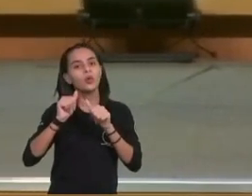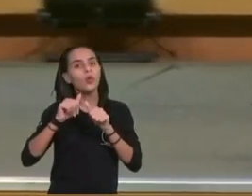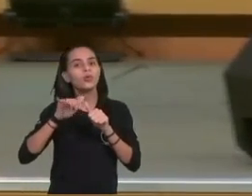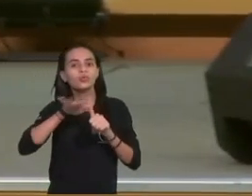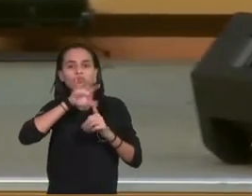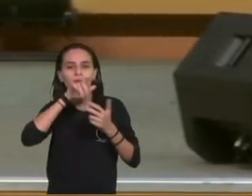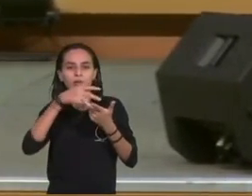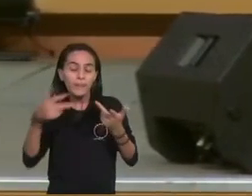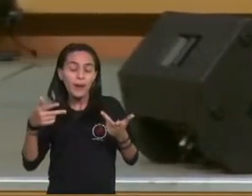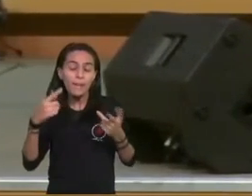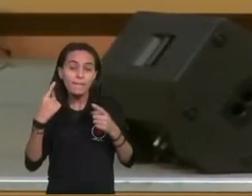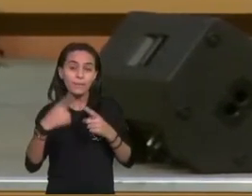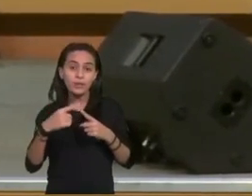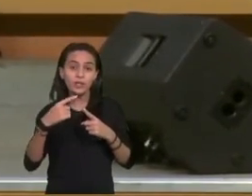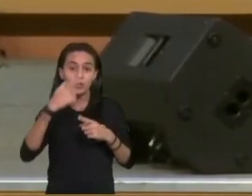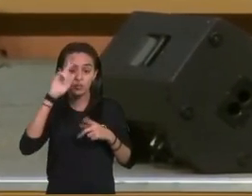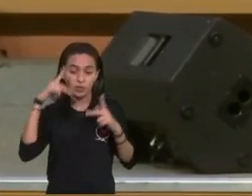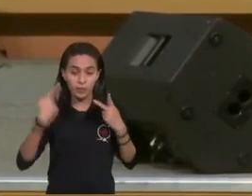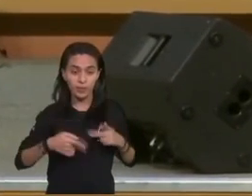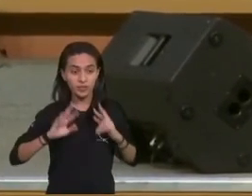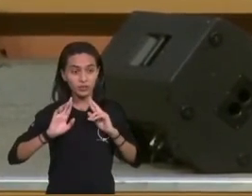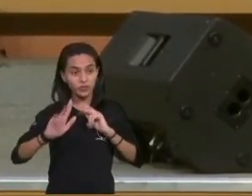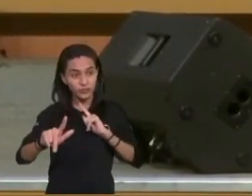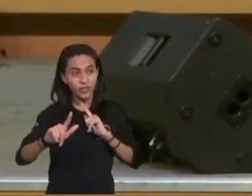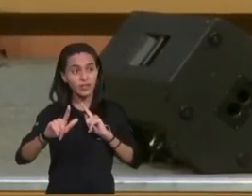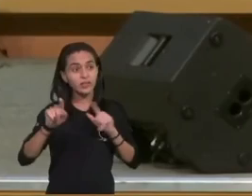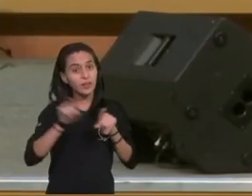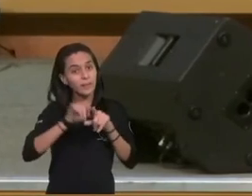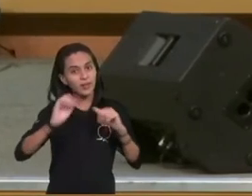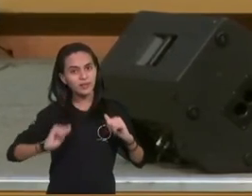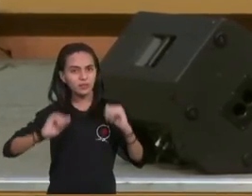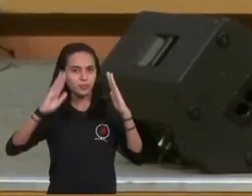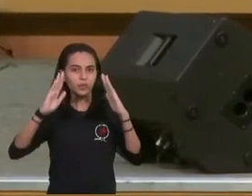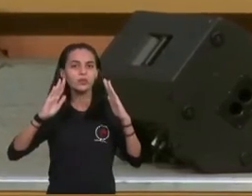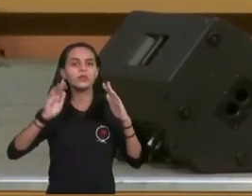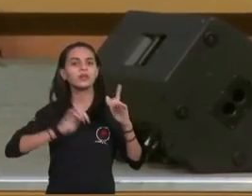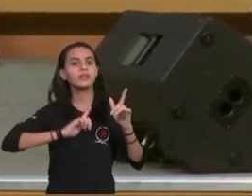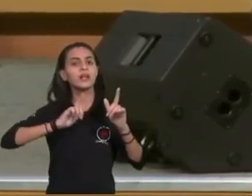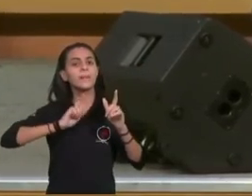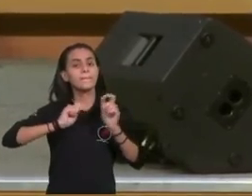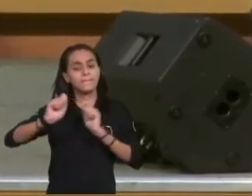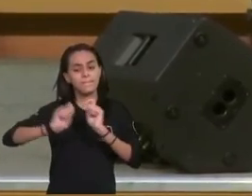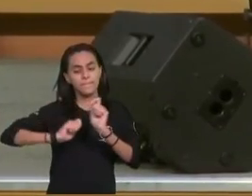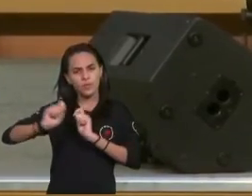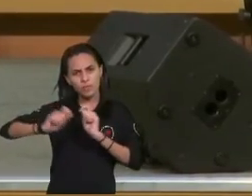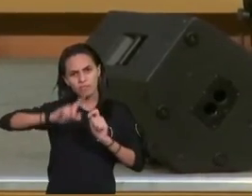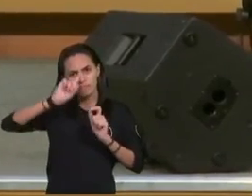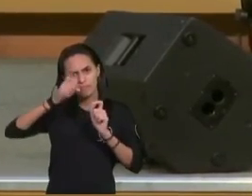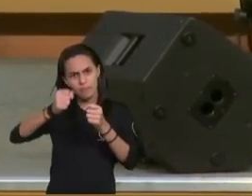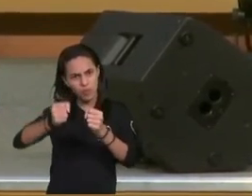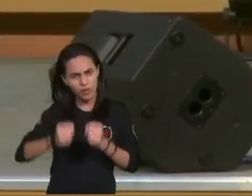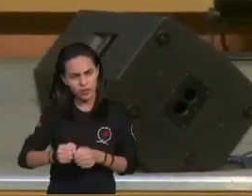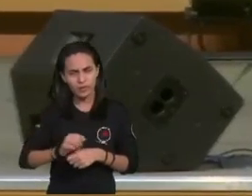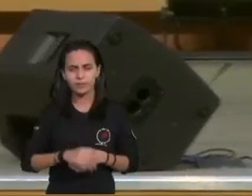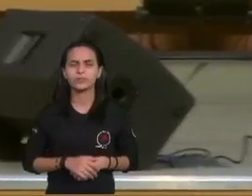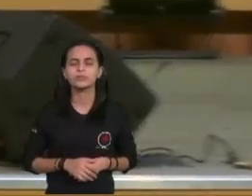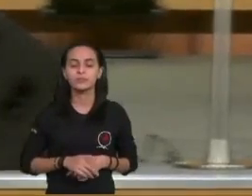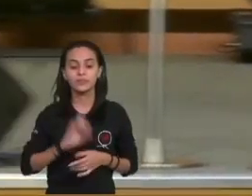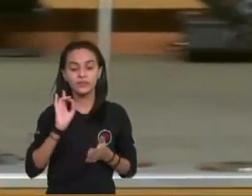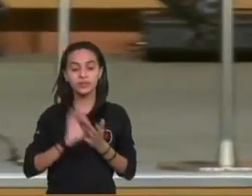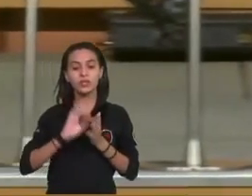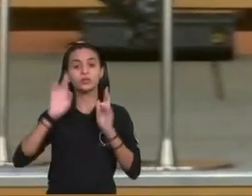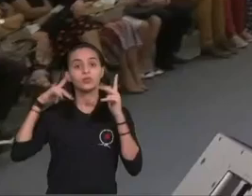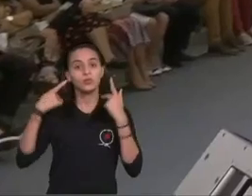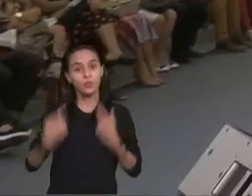Porque além dele ser diferente ele é superior e tem poder de domínio não é verdade o ser